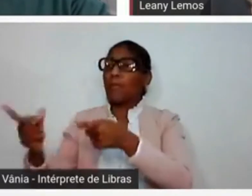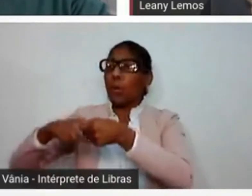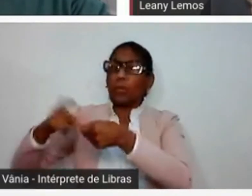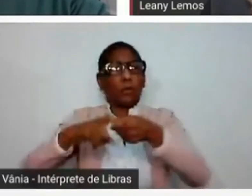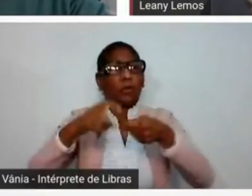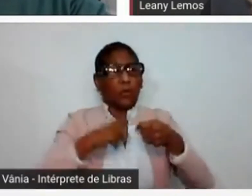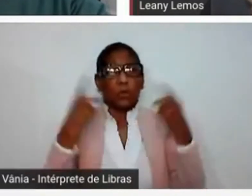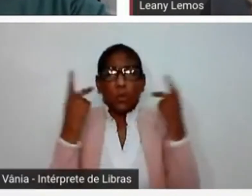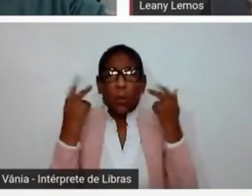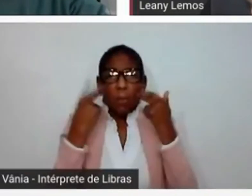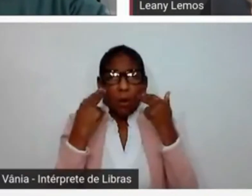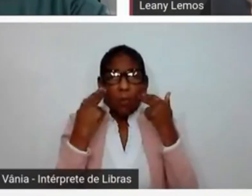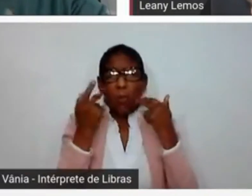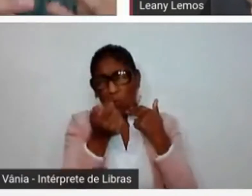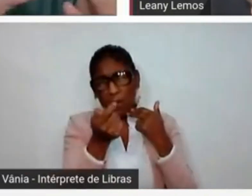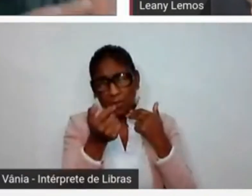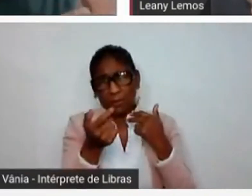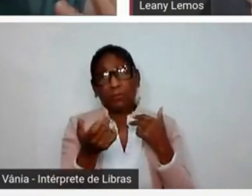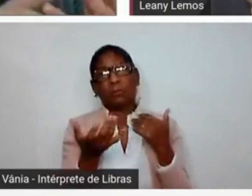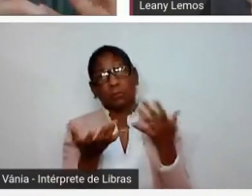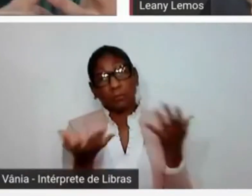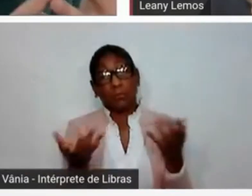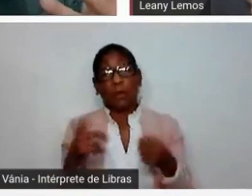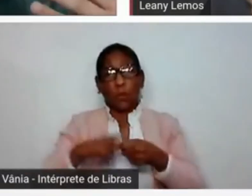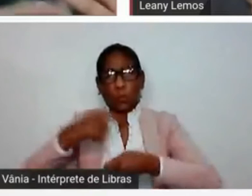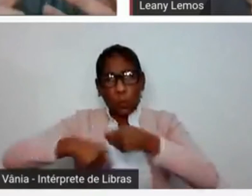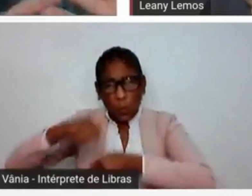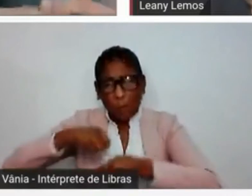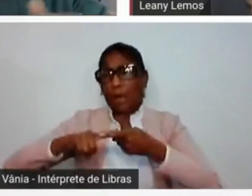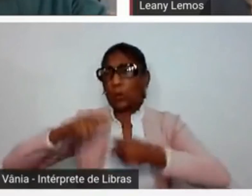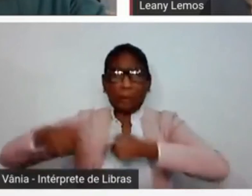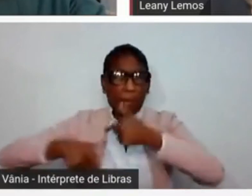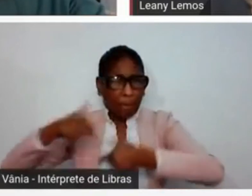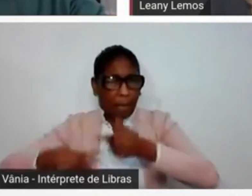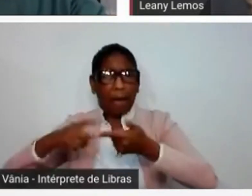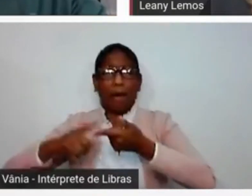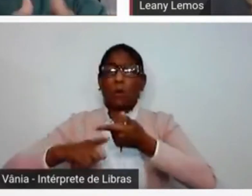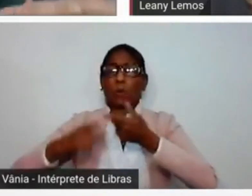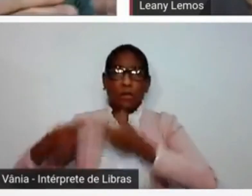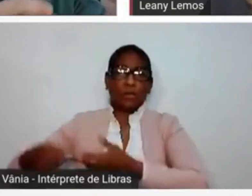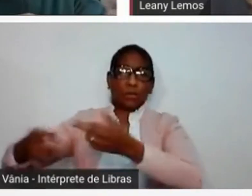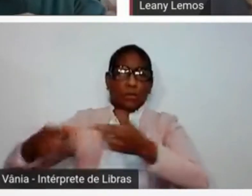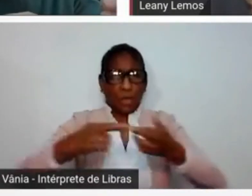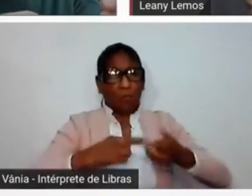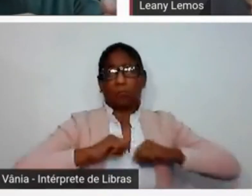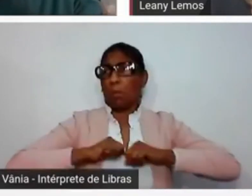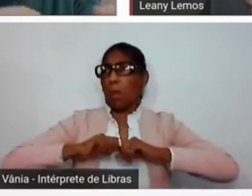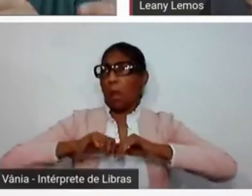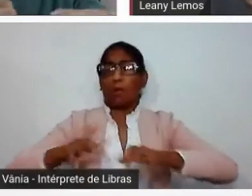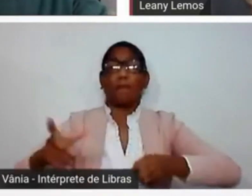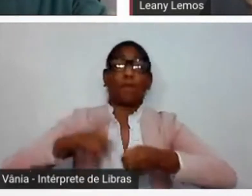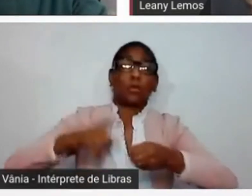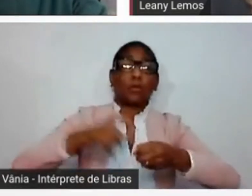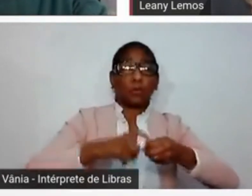algo perto da normalidade, com o retorno do comércio, de serviços, nas regiões, isso se reflete, evidentemente,